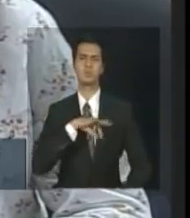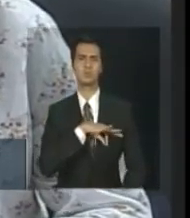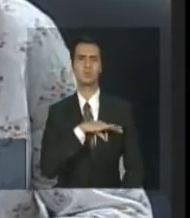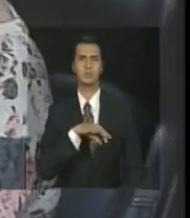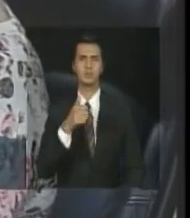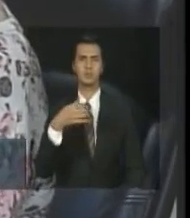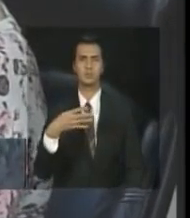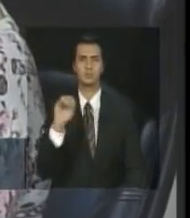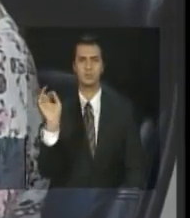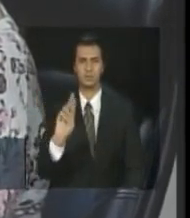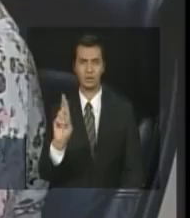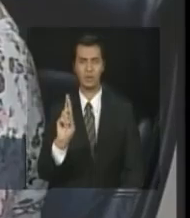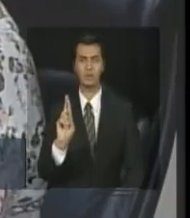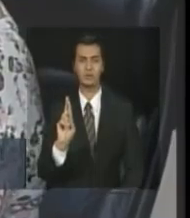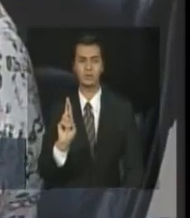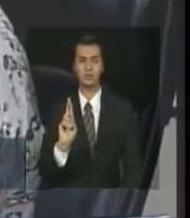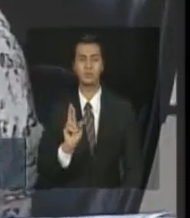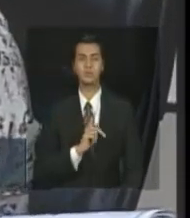de